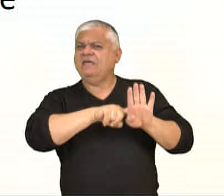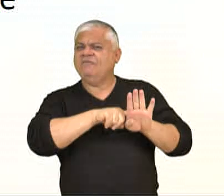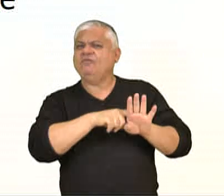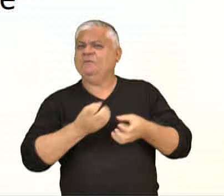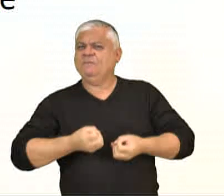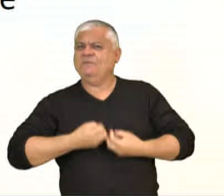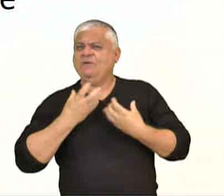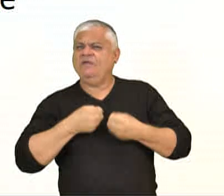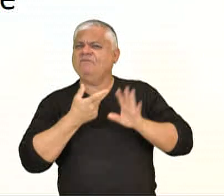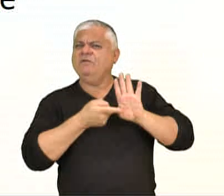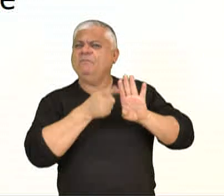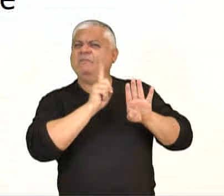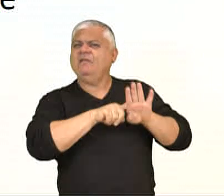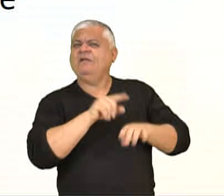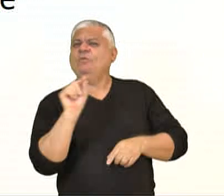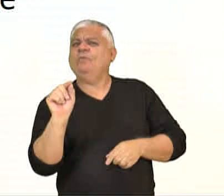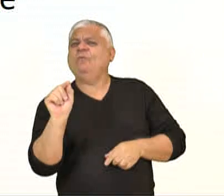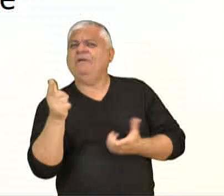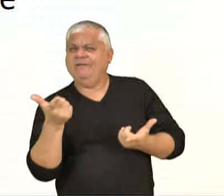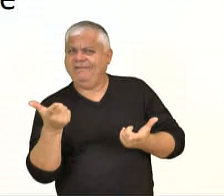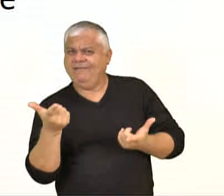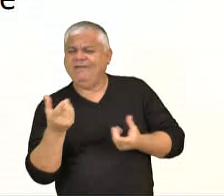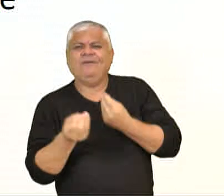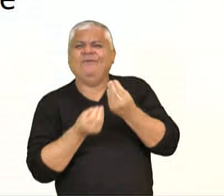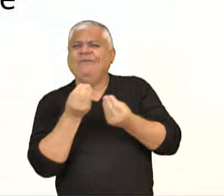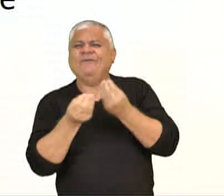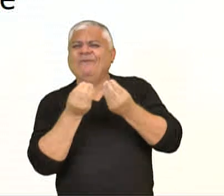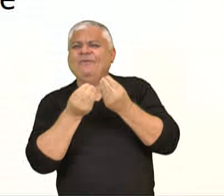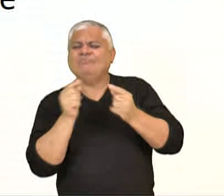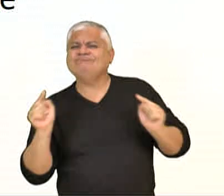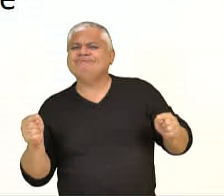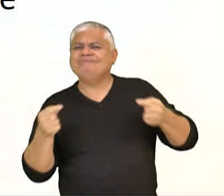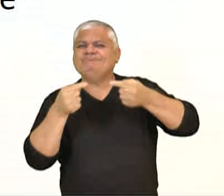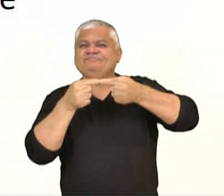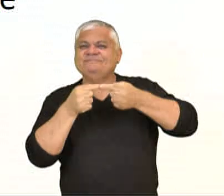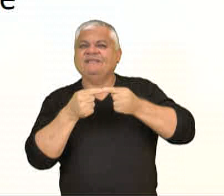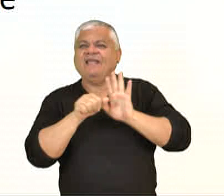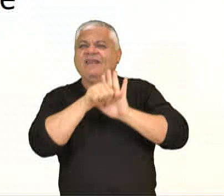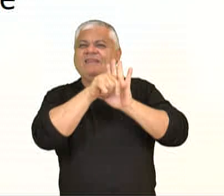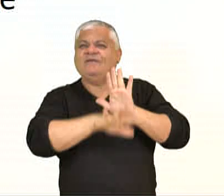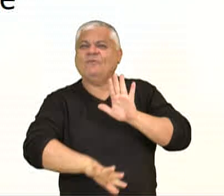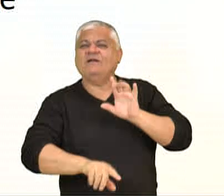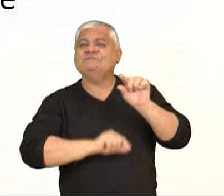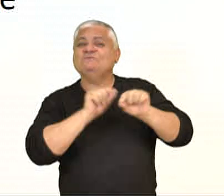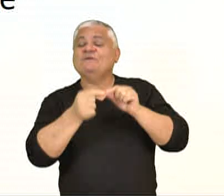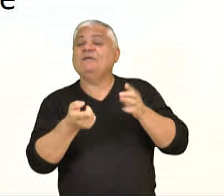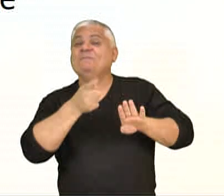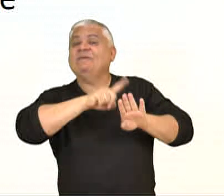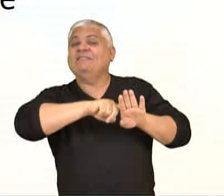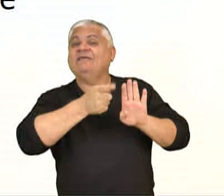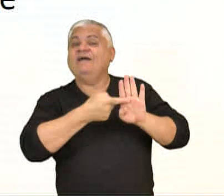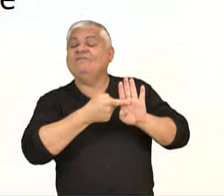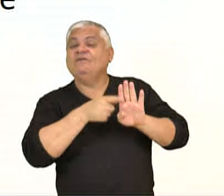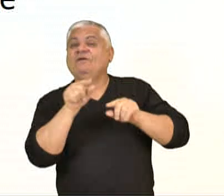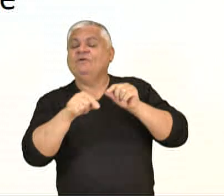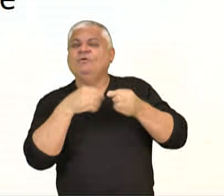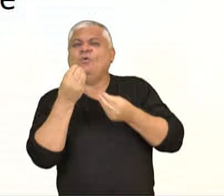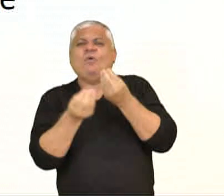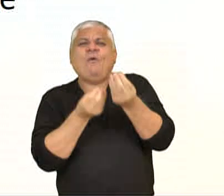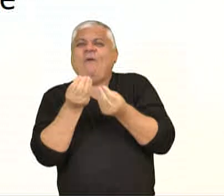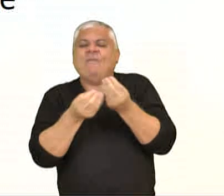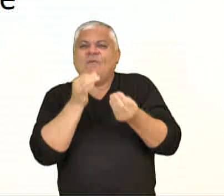poética. Que metáfora é essa, Que efeito de sentido é produzido por esta figura de linguagem, a metáfora, e quais os